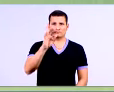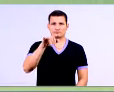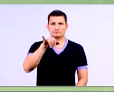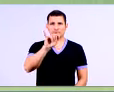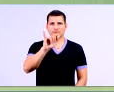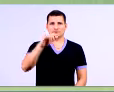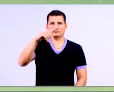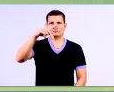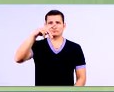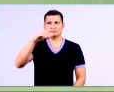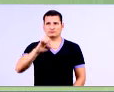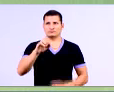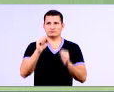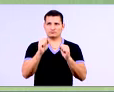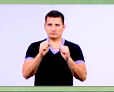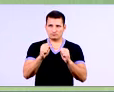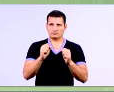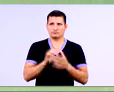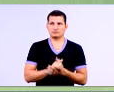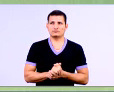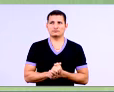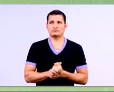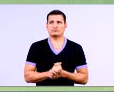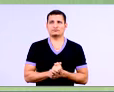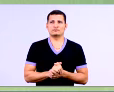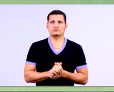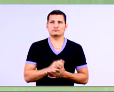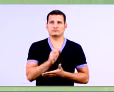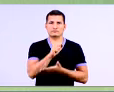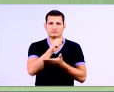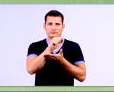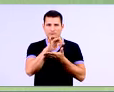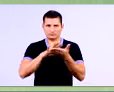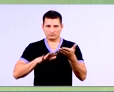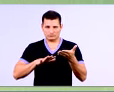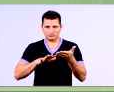type pode ser do tipo text,